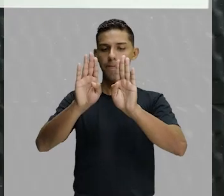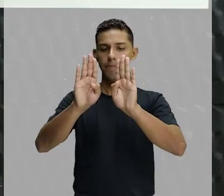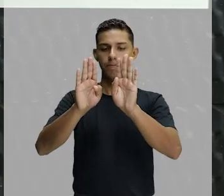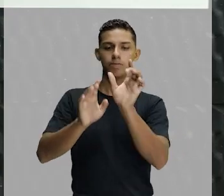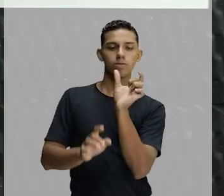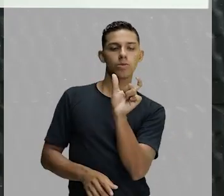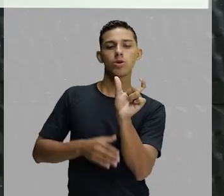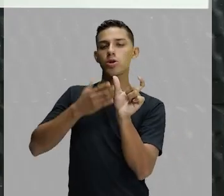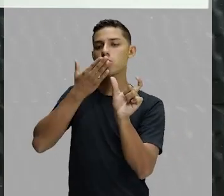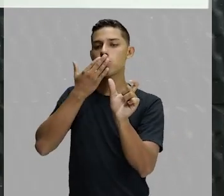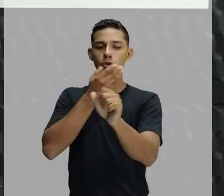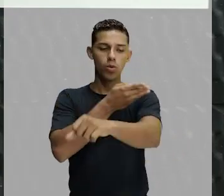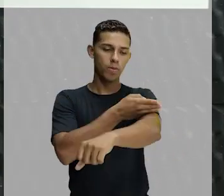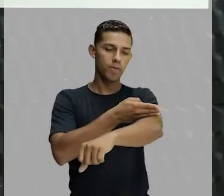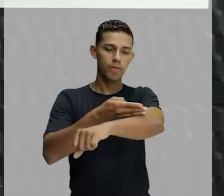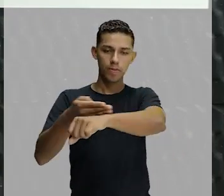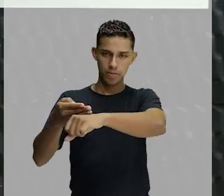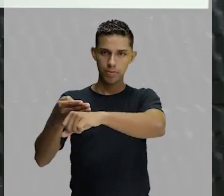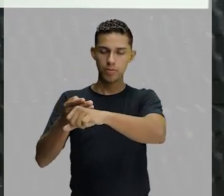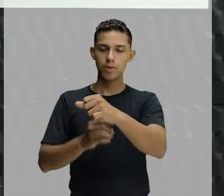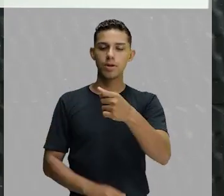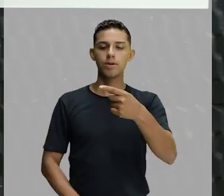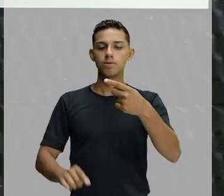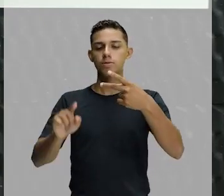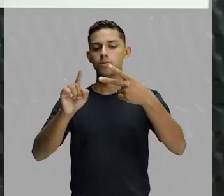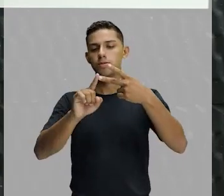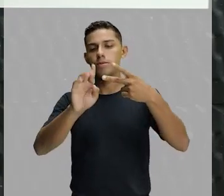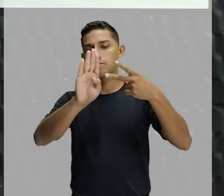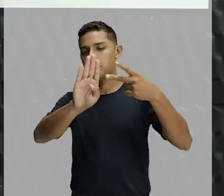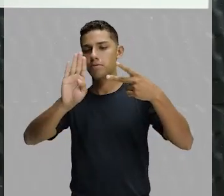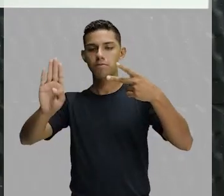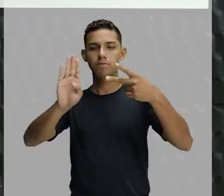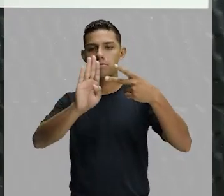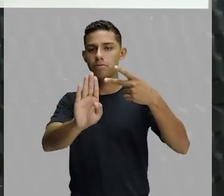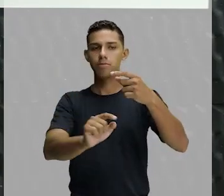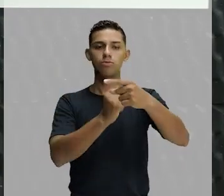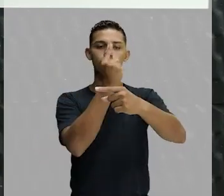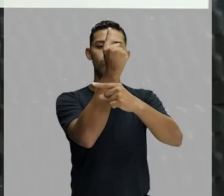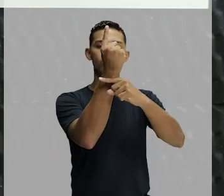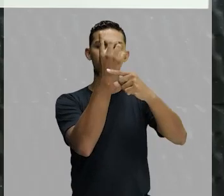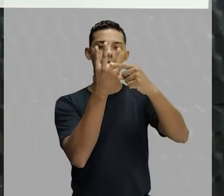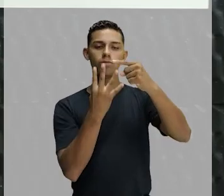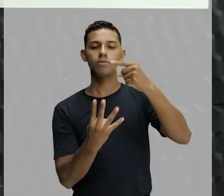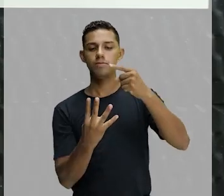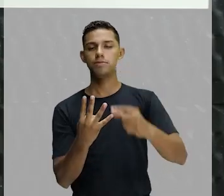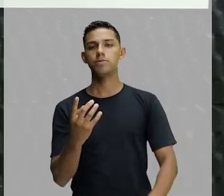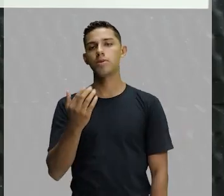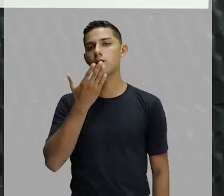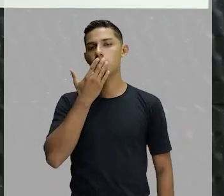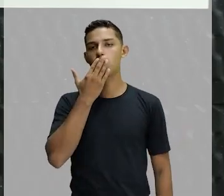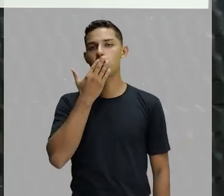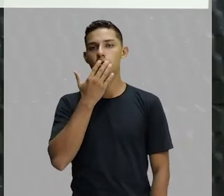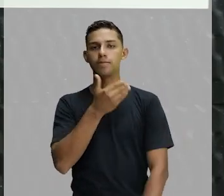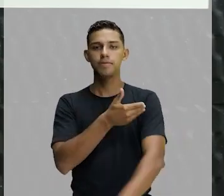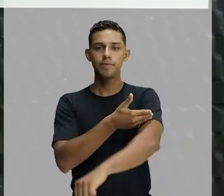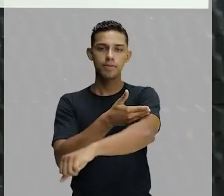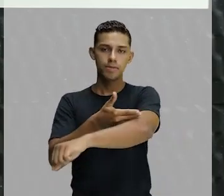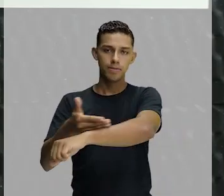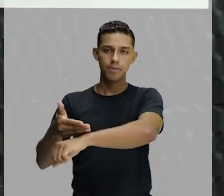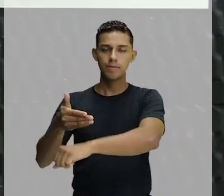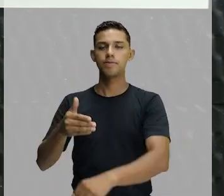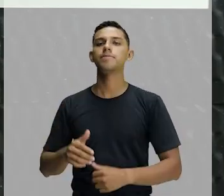combinações, uma delas, que é essa combinação aqui, vai gerar o